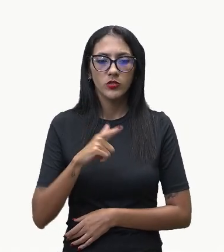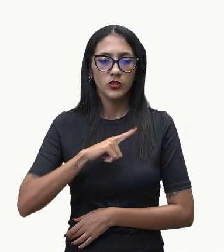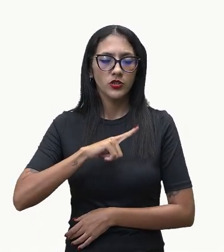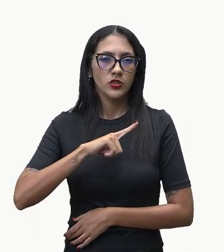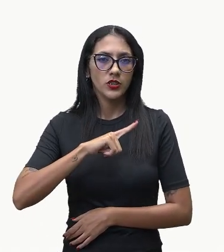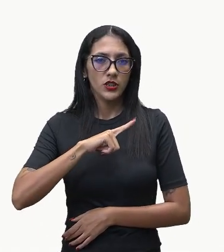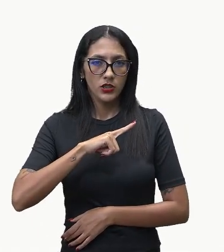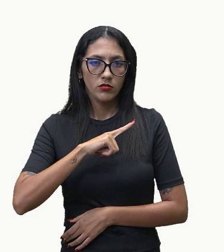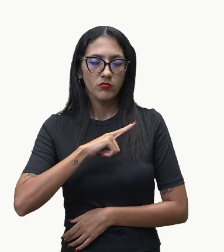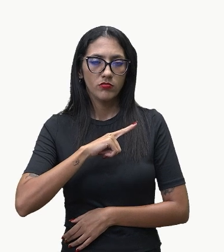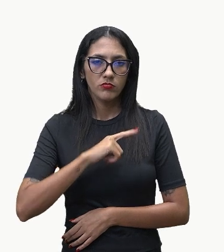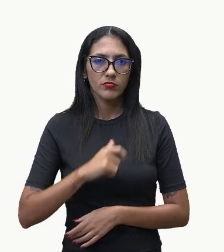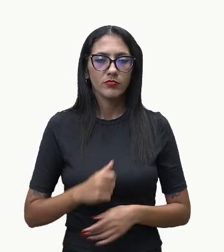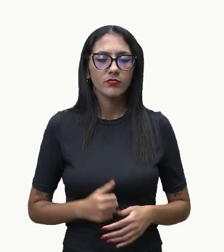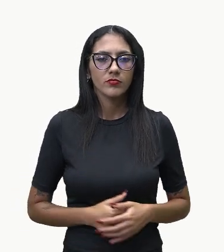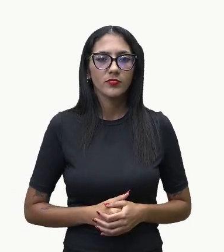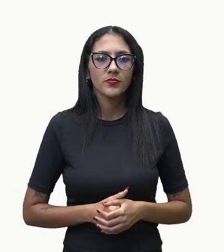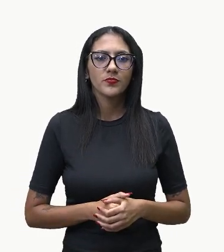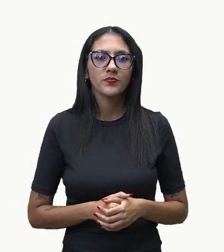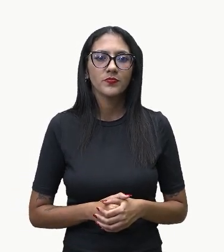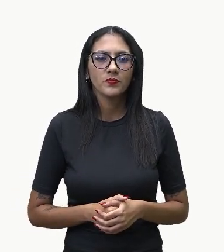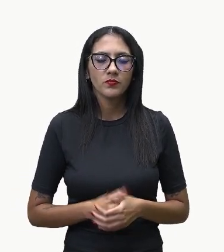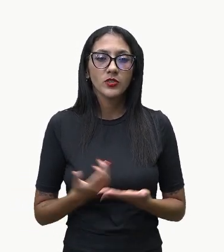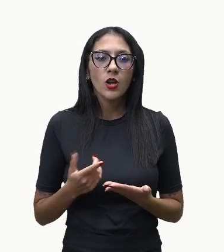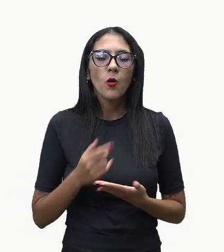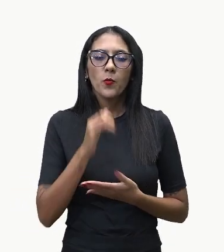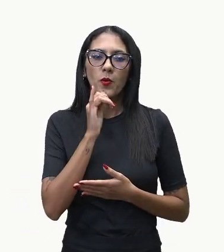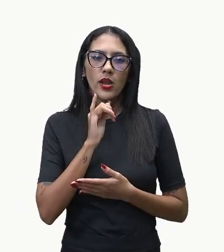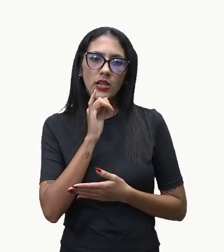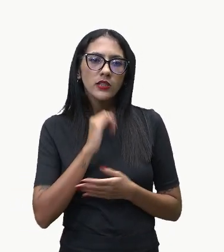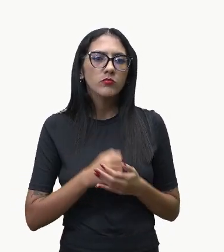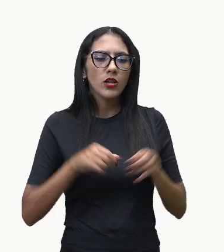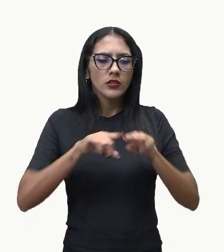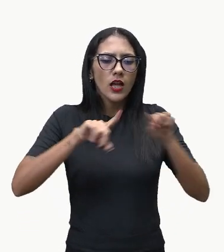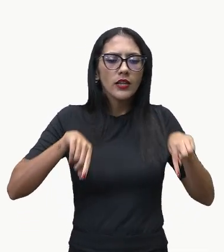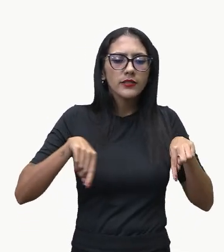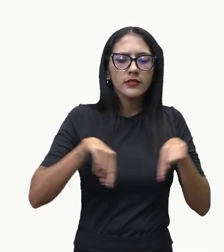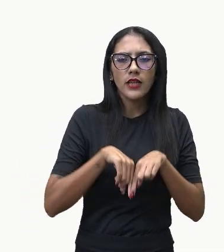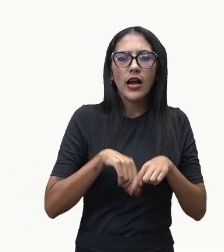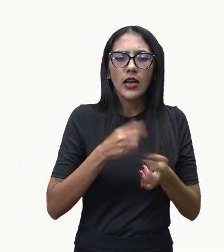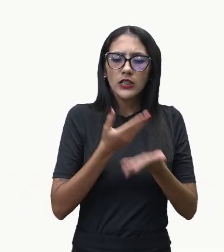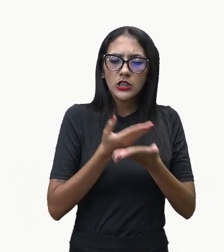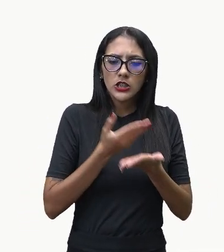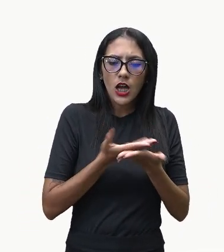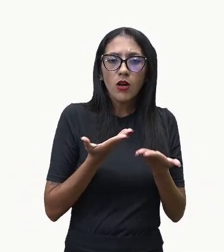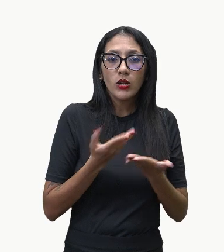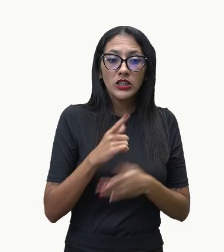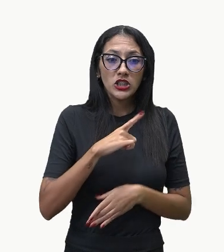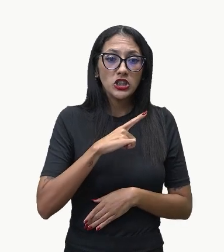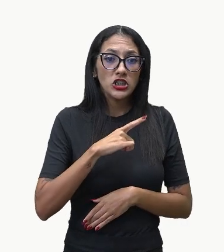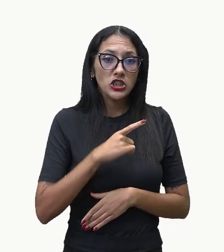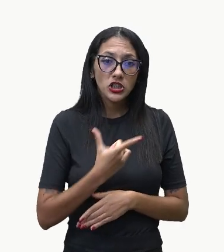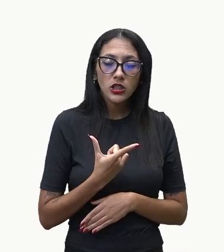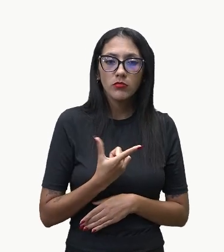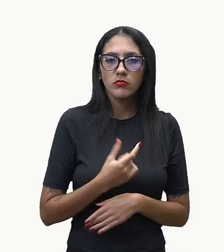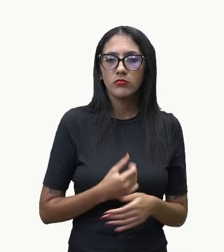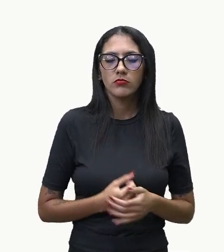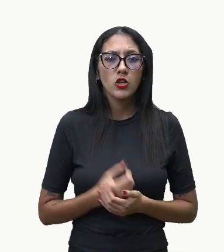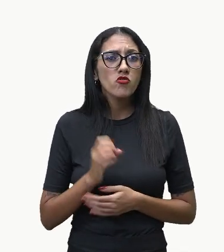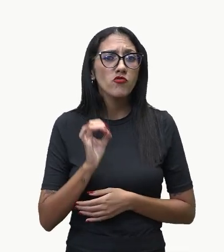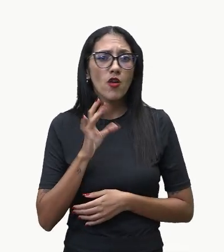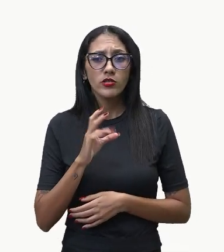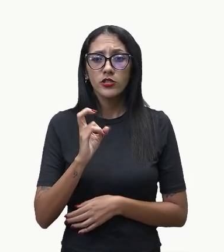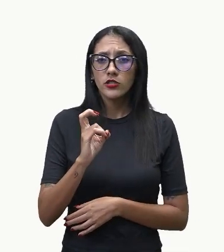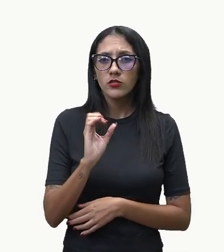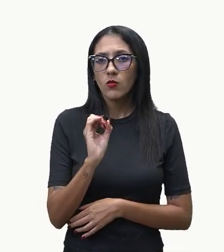existir. Então, na sala de aula, tinha apenas 5 ou 6 alunos. Notem